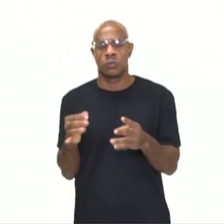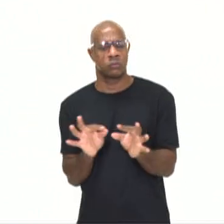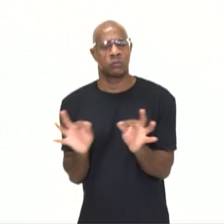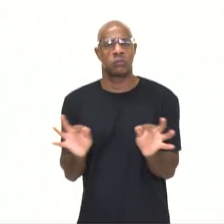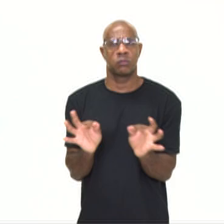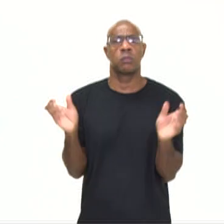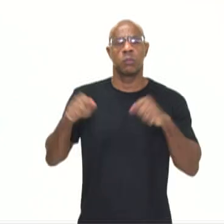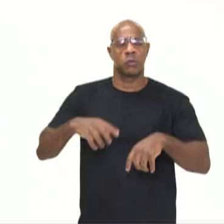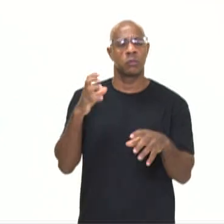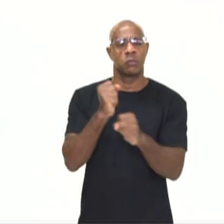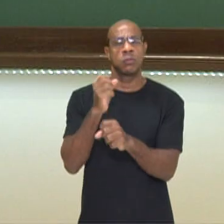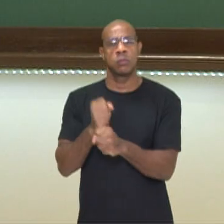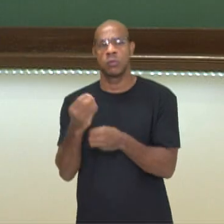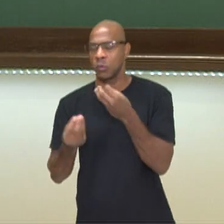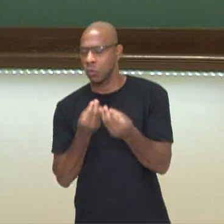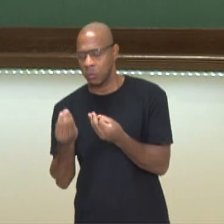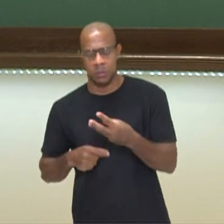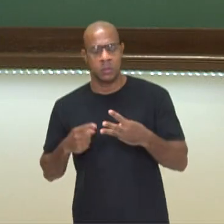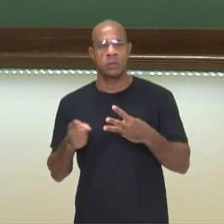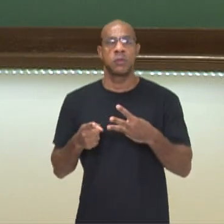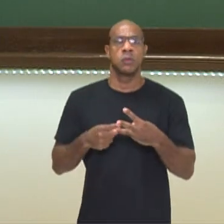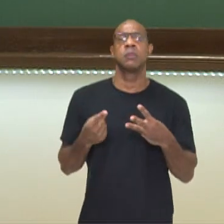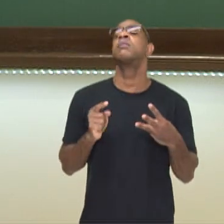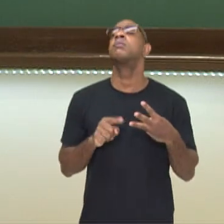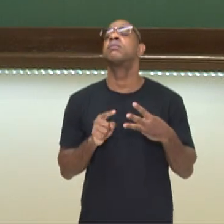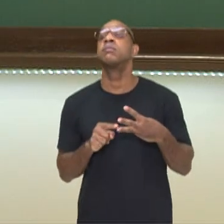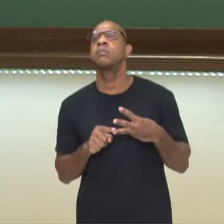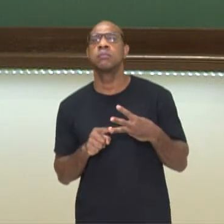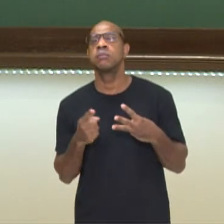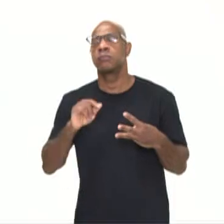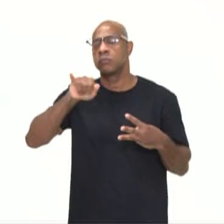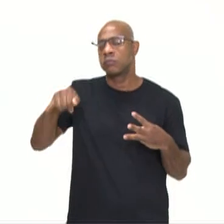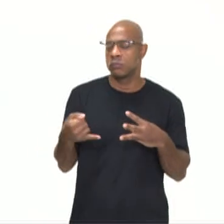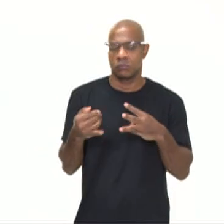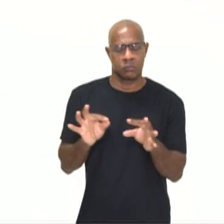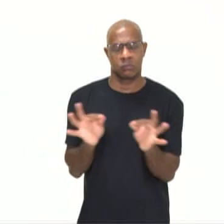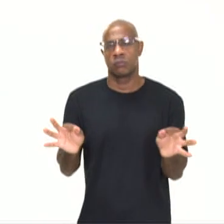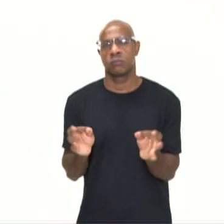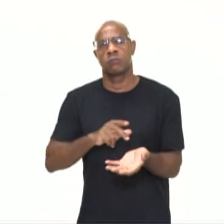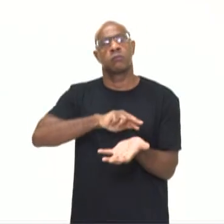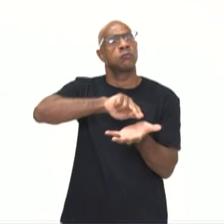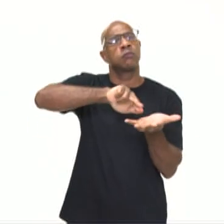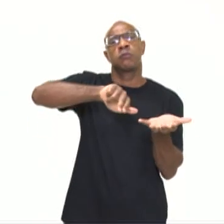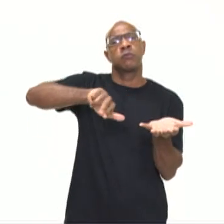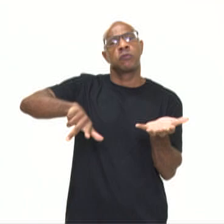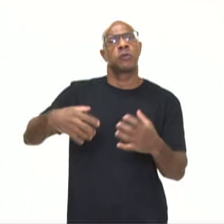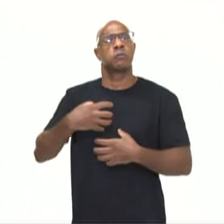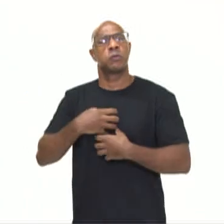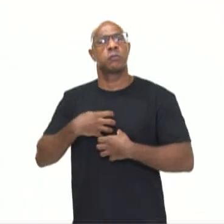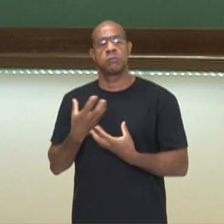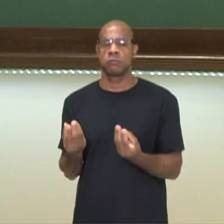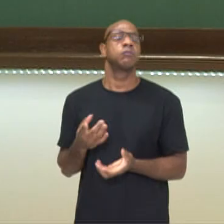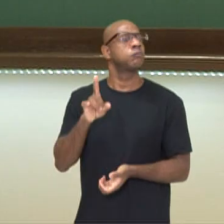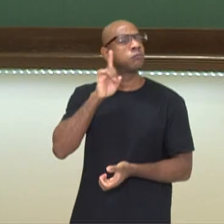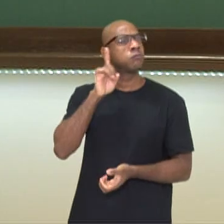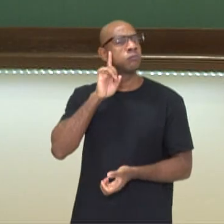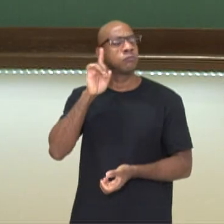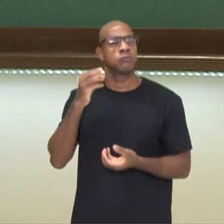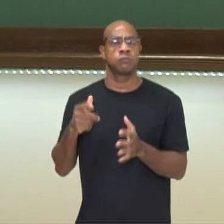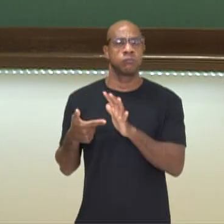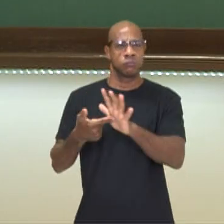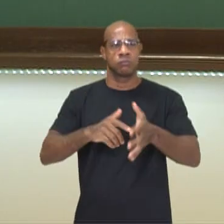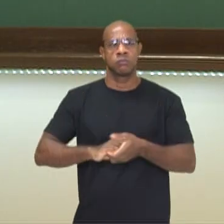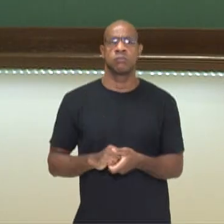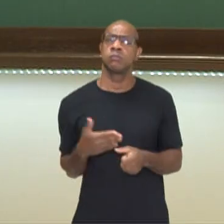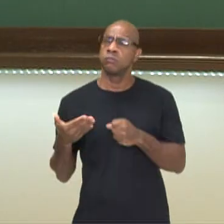ser calculados, vamos fazer a conta. E, por último, os juros simples em diversas situações aí do nosso cotidiano. Então, hoje nossa aula vai